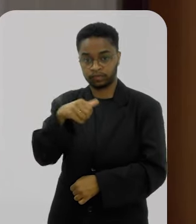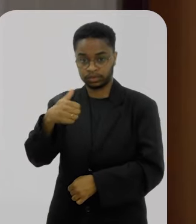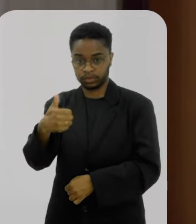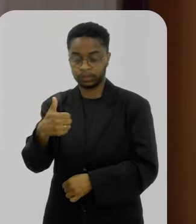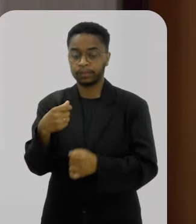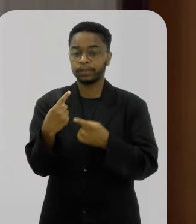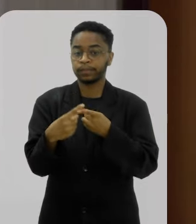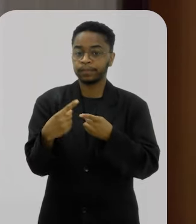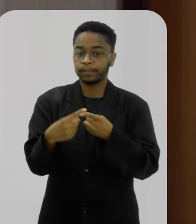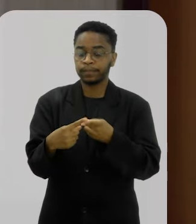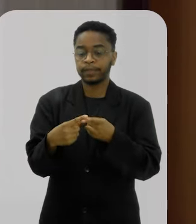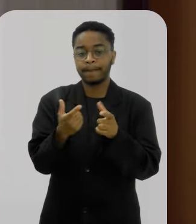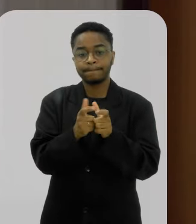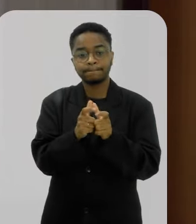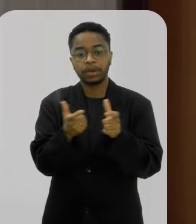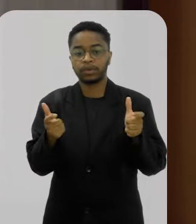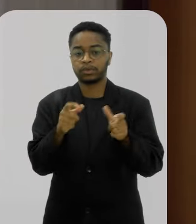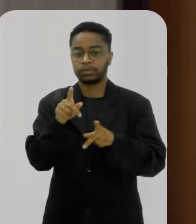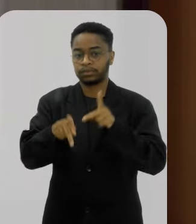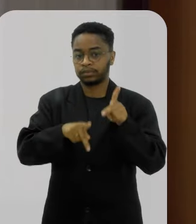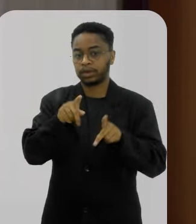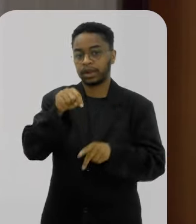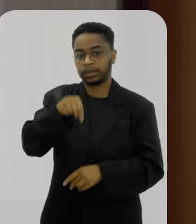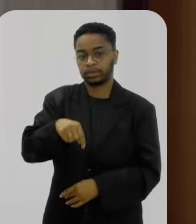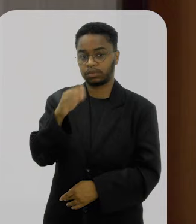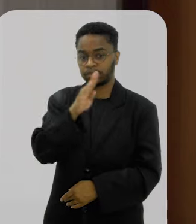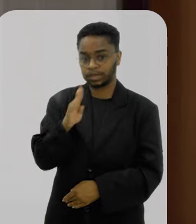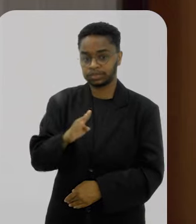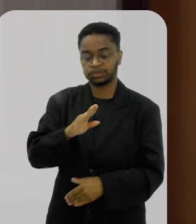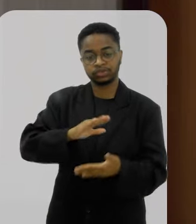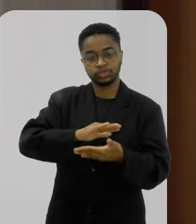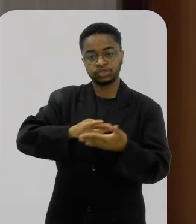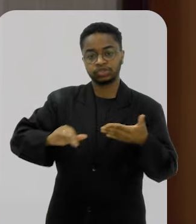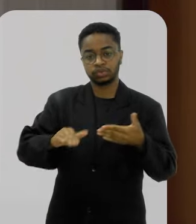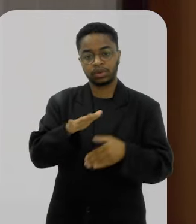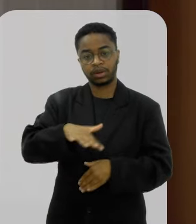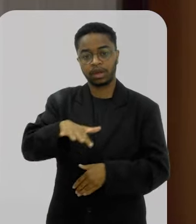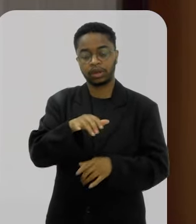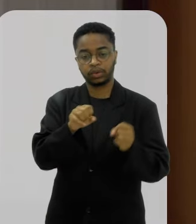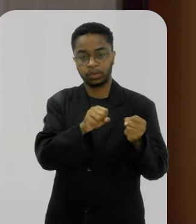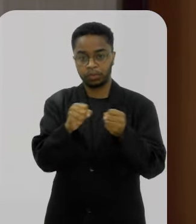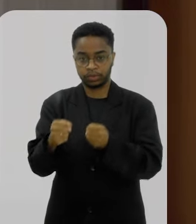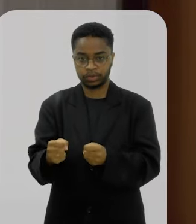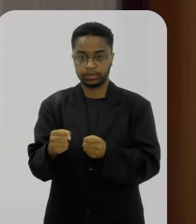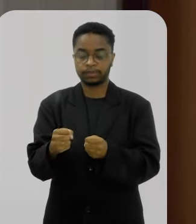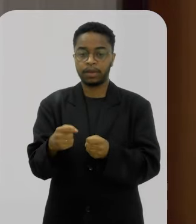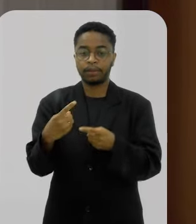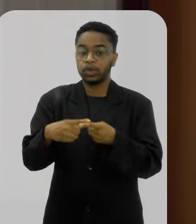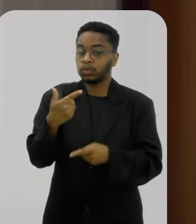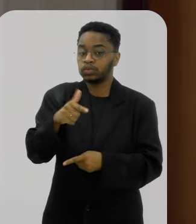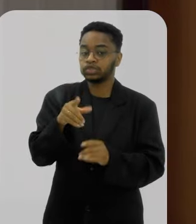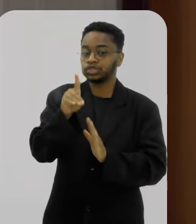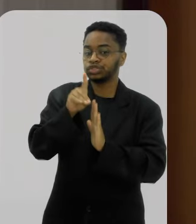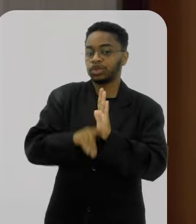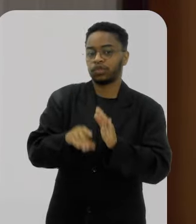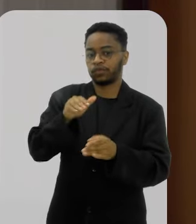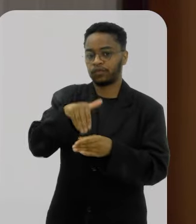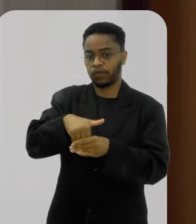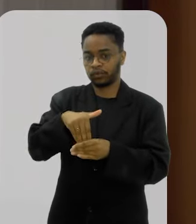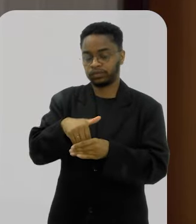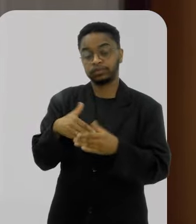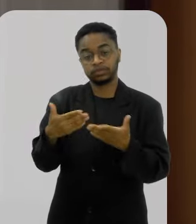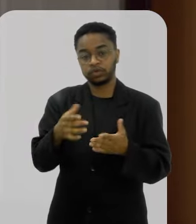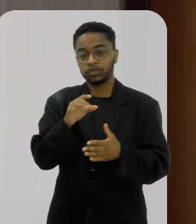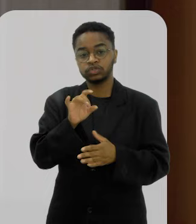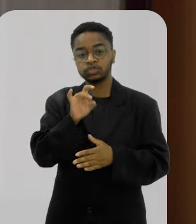1891, em que grande parte da população brasileira ficou excluída das esferas de poder. O direito ao